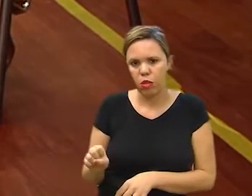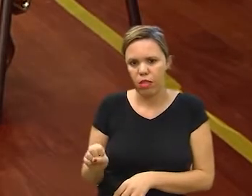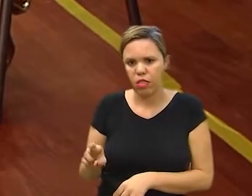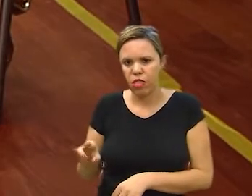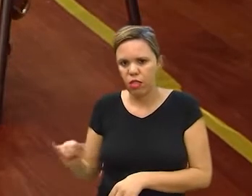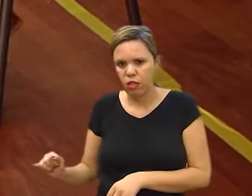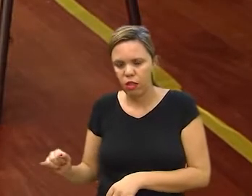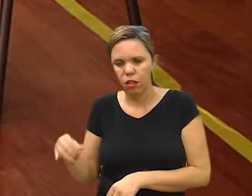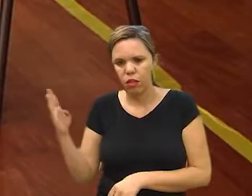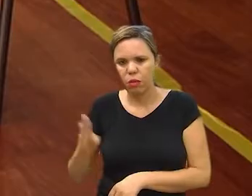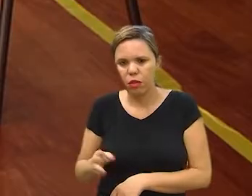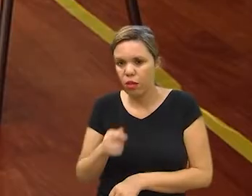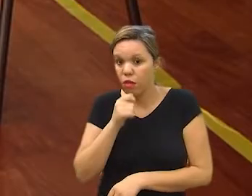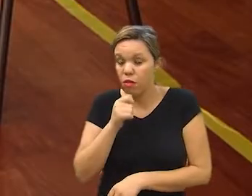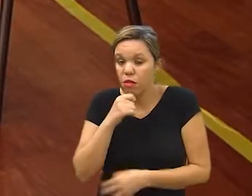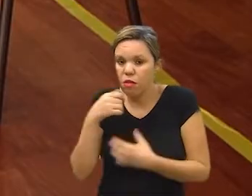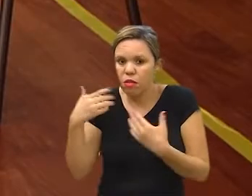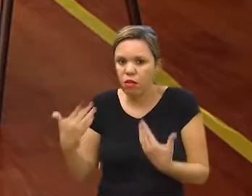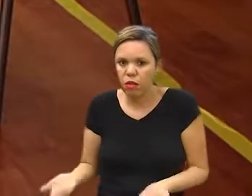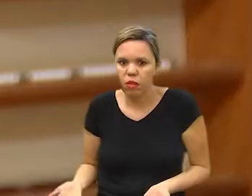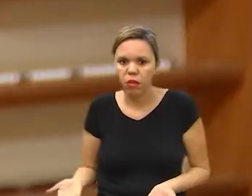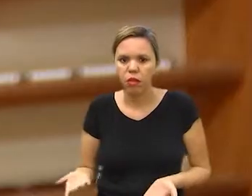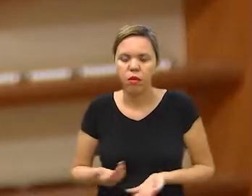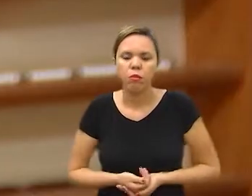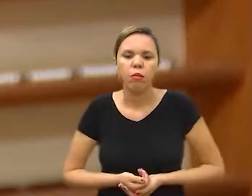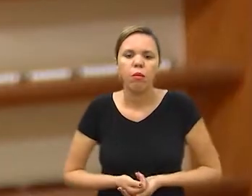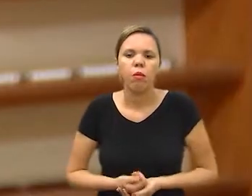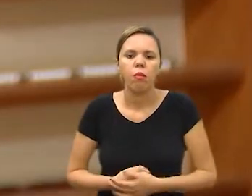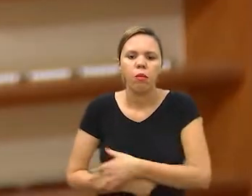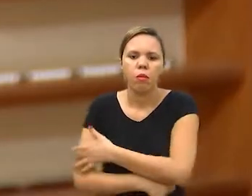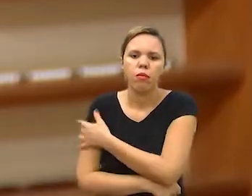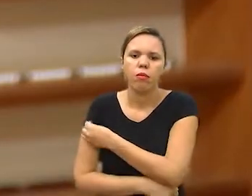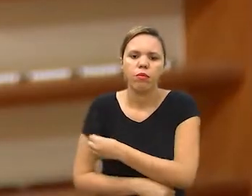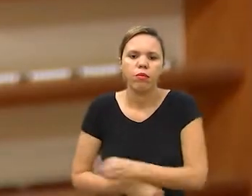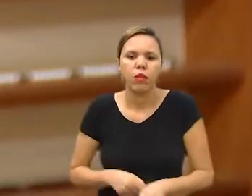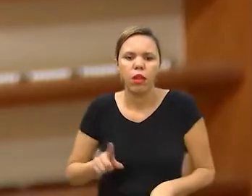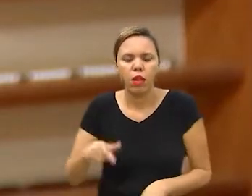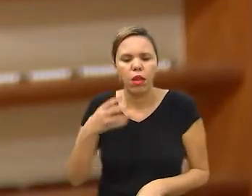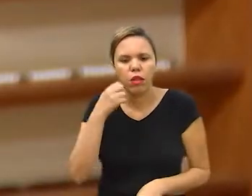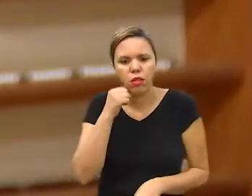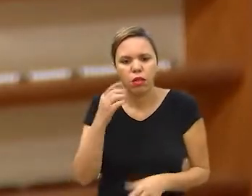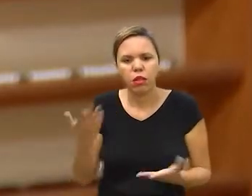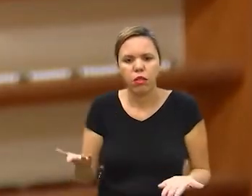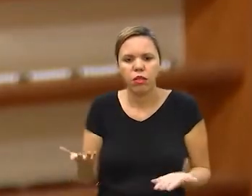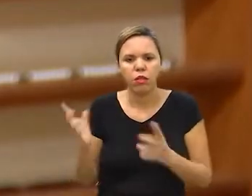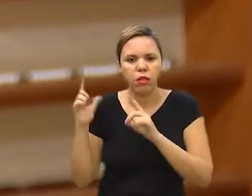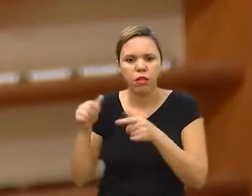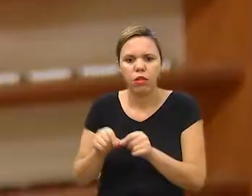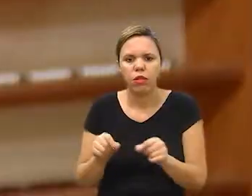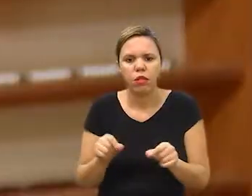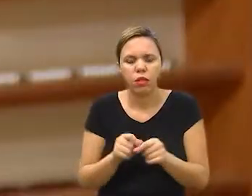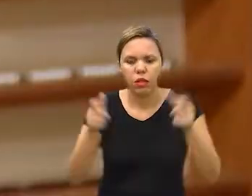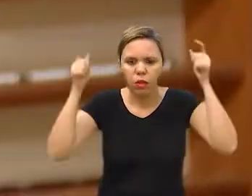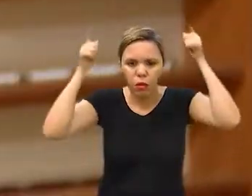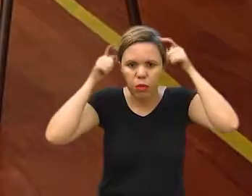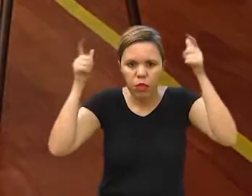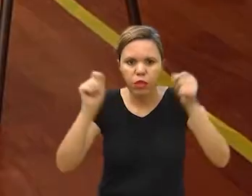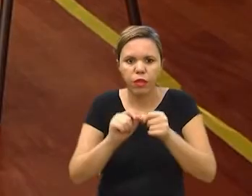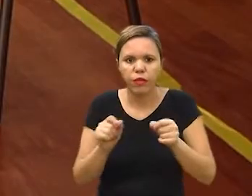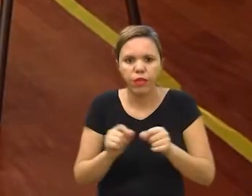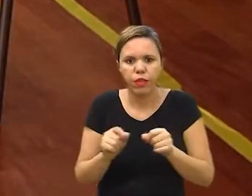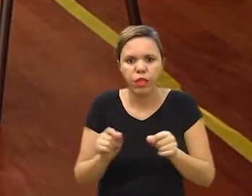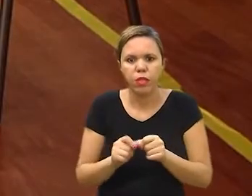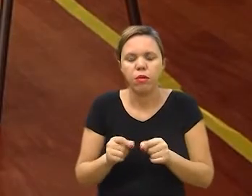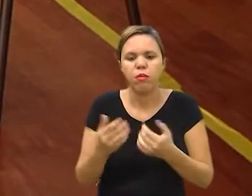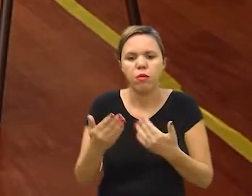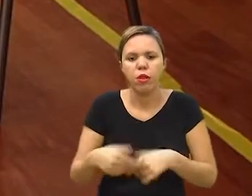ainda. Né? A gente vai fora lá bater... daqui já é adotado, né? A gente tem até um príncipe que fez essa metodologia.